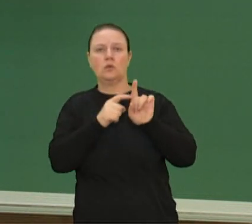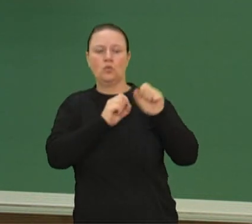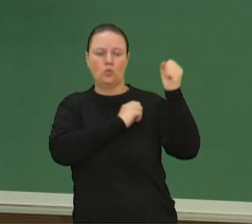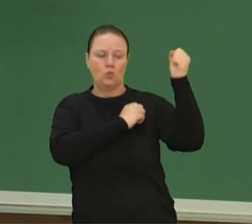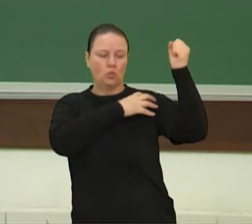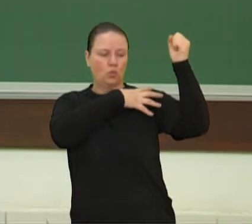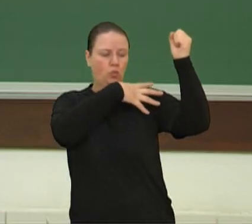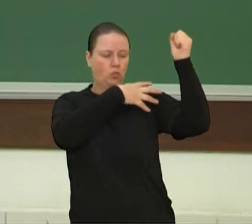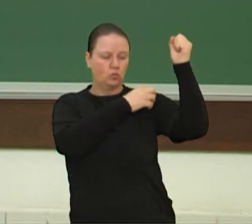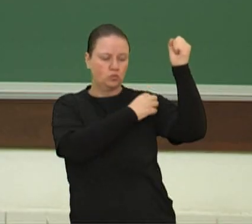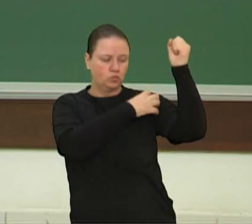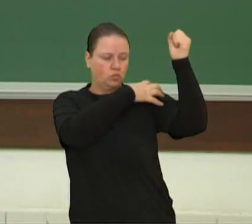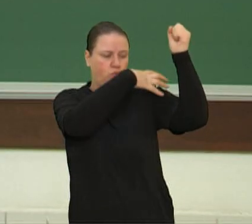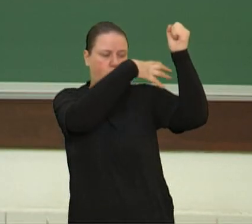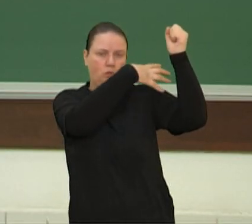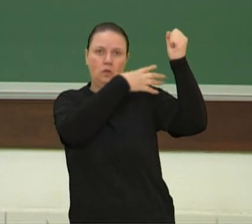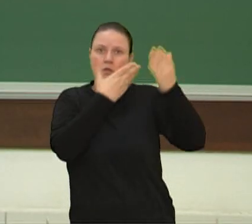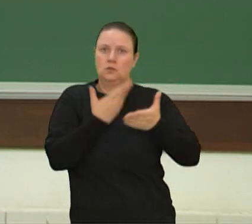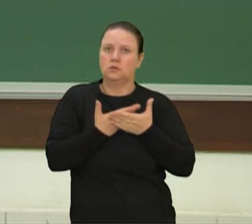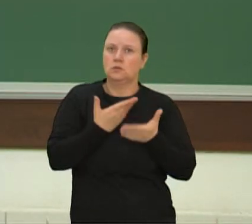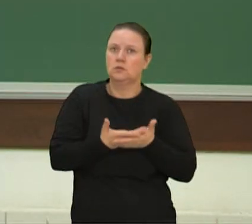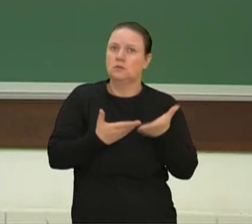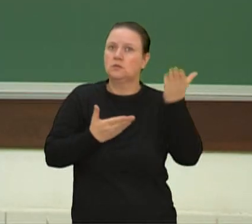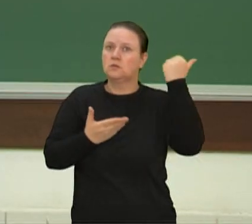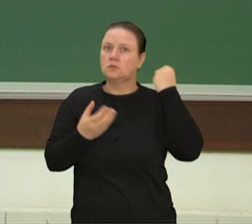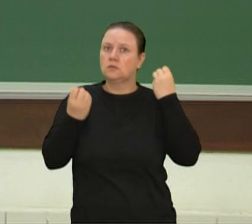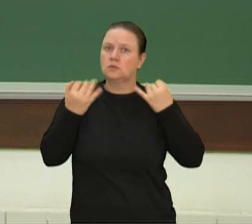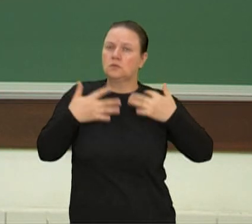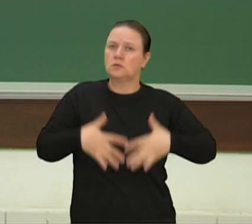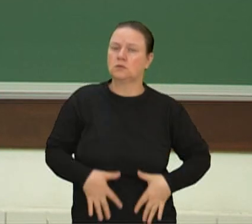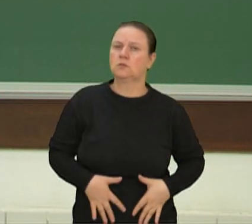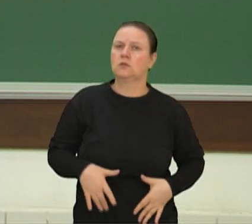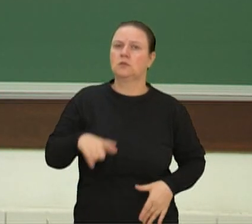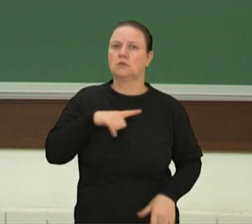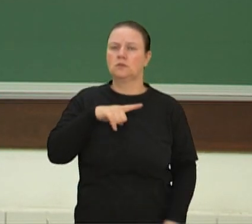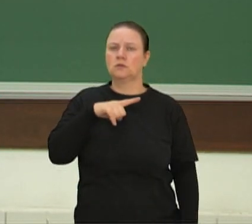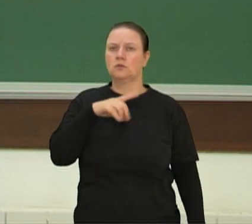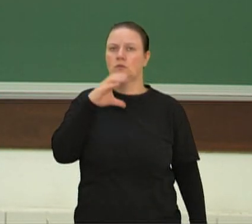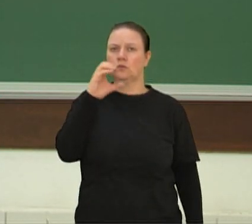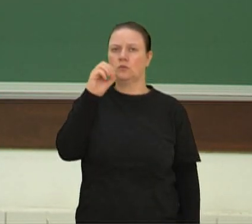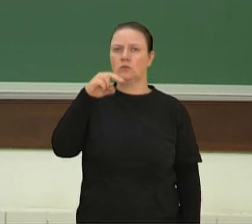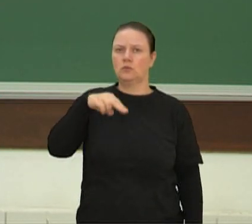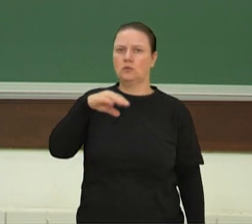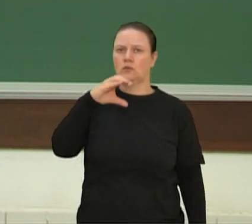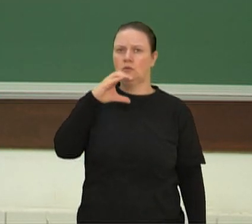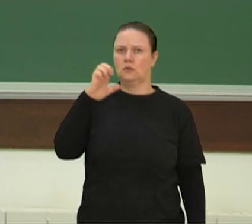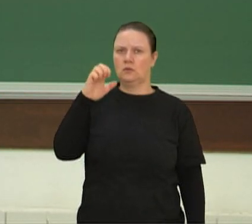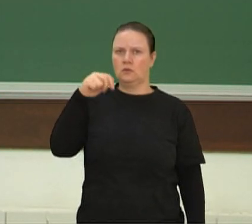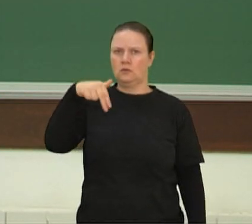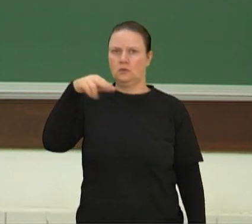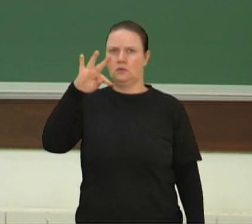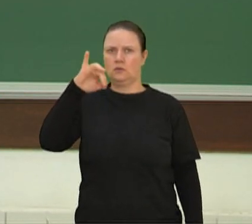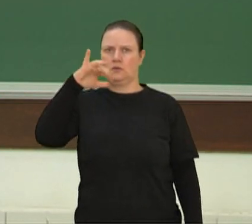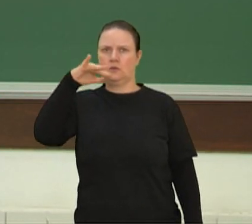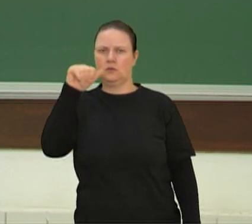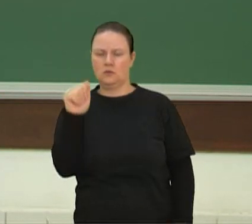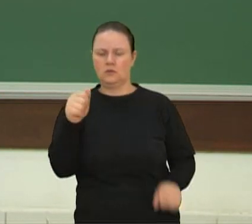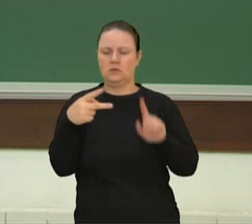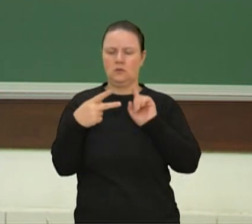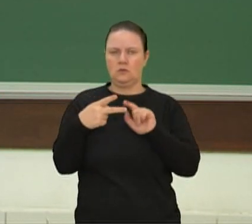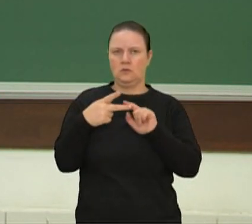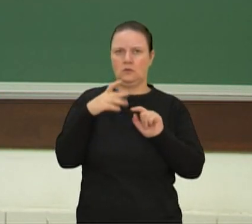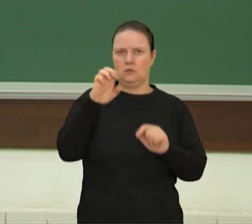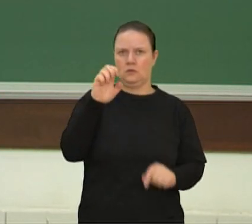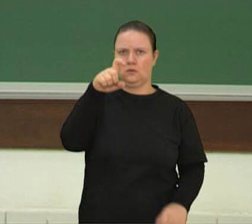muscular. Falamos na aula anterior sobre a contração concêntrica e excêntrica. Então só para relembrar, considerem como